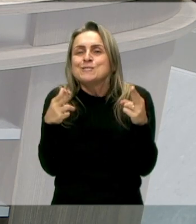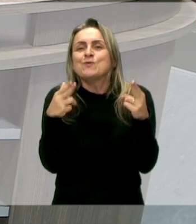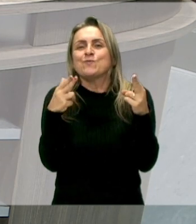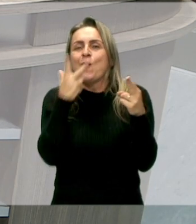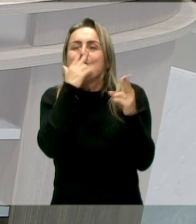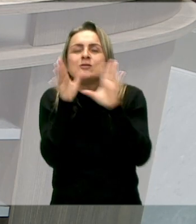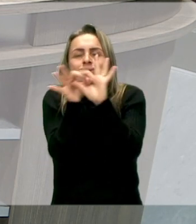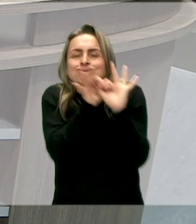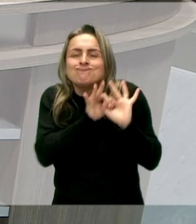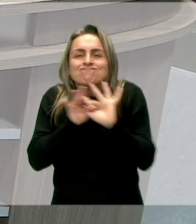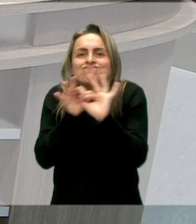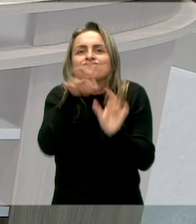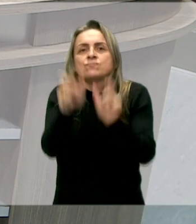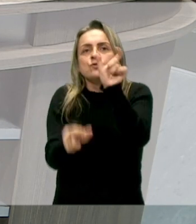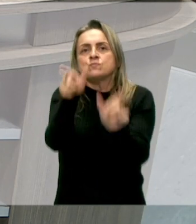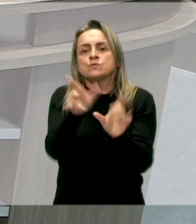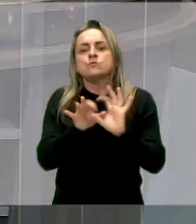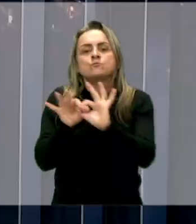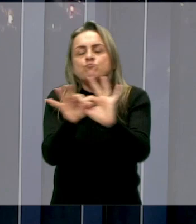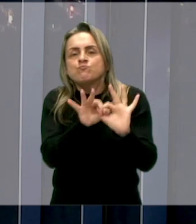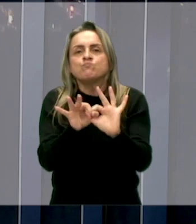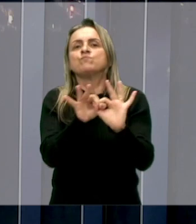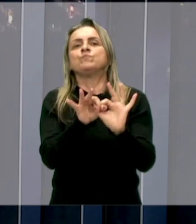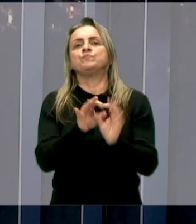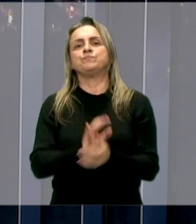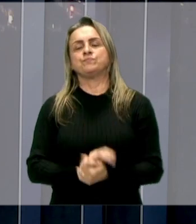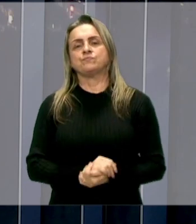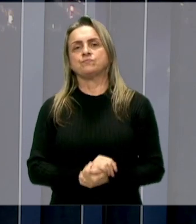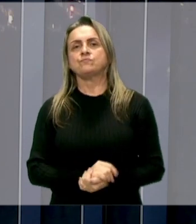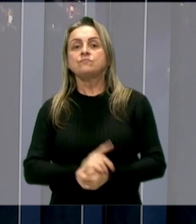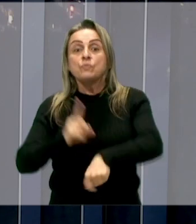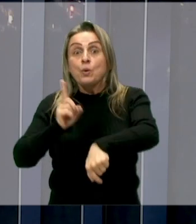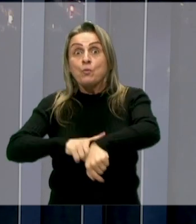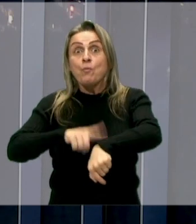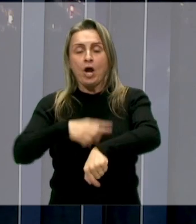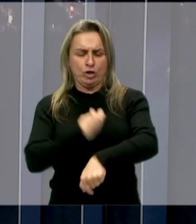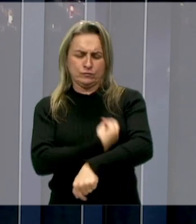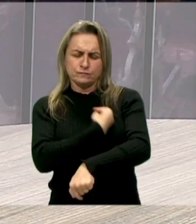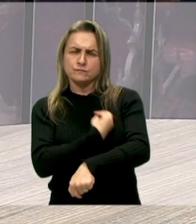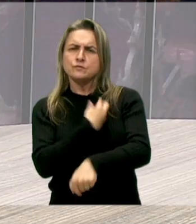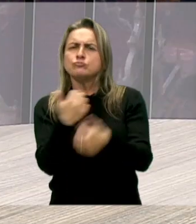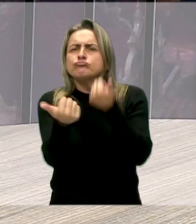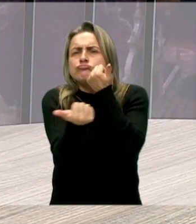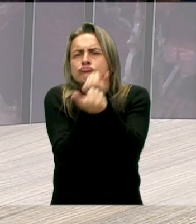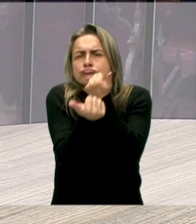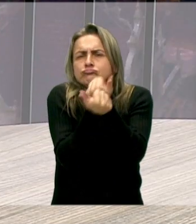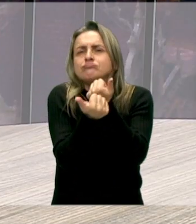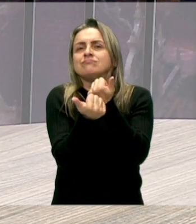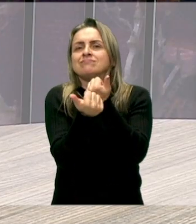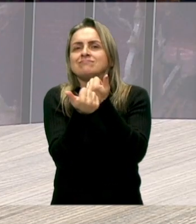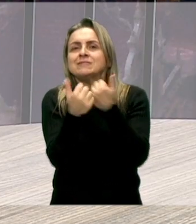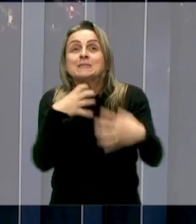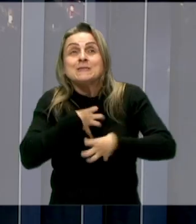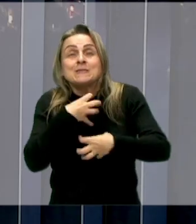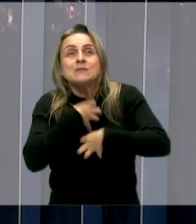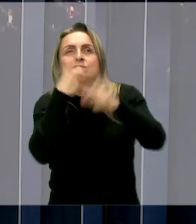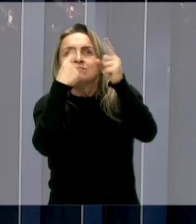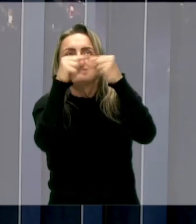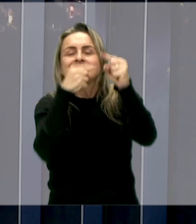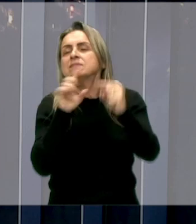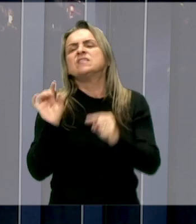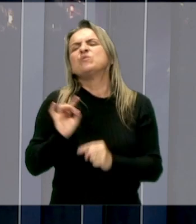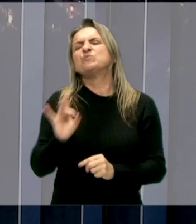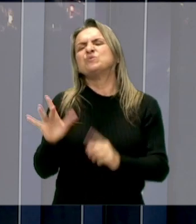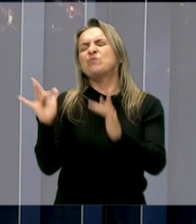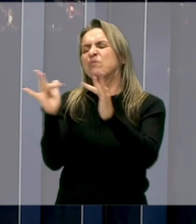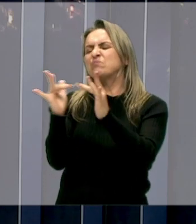das pessoas realmente estando ali, vivenciando mais de pertinho, né, a música, não apenas tendo contato com a